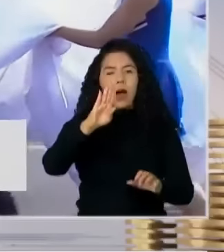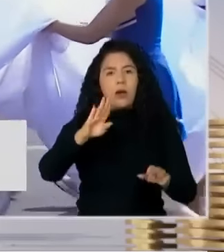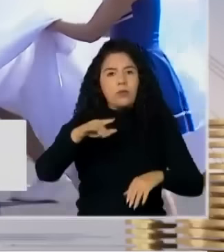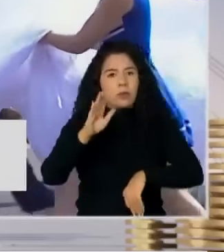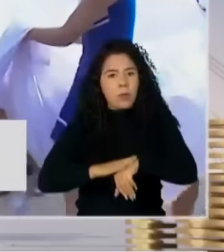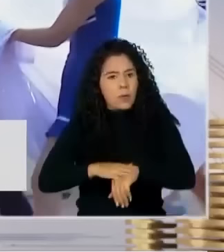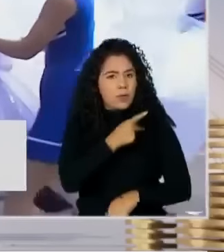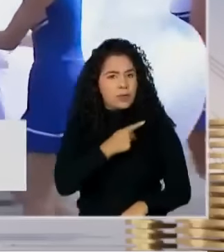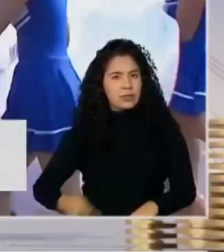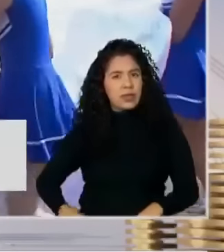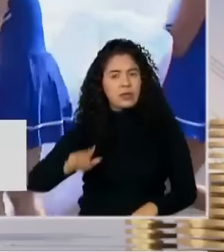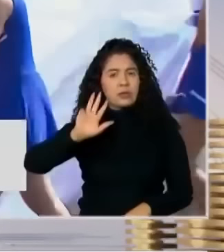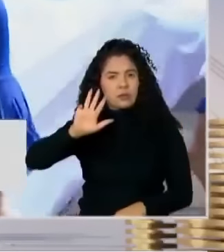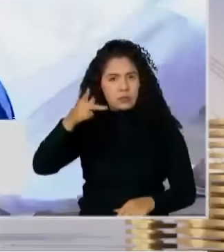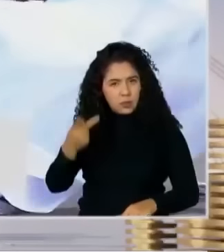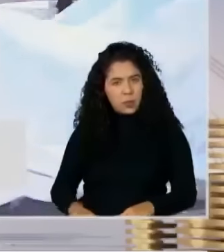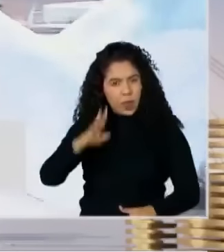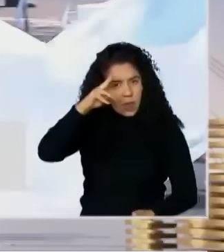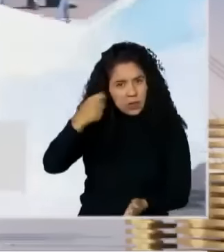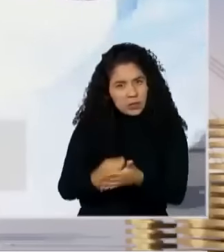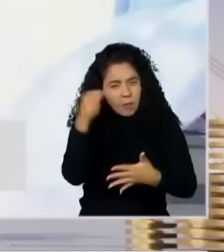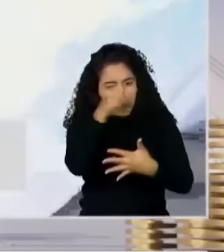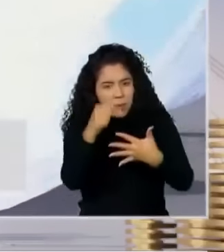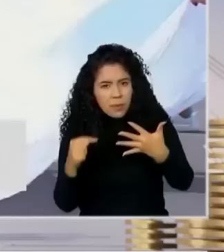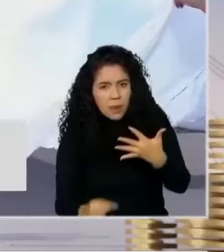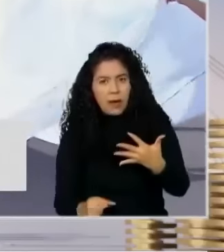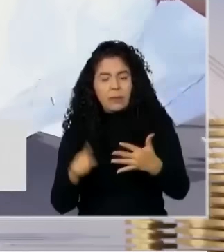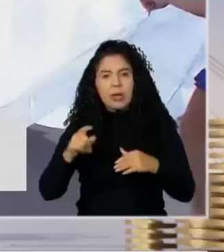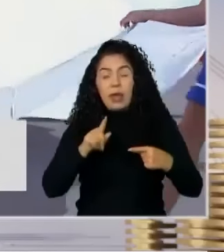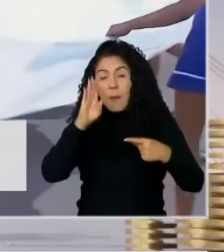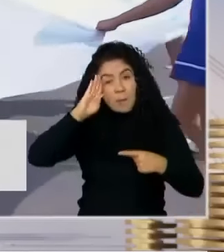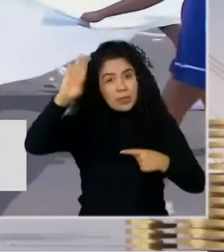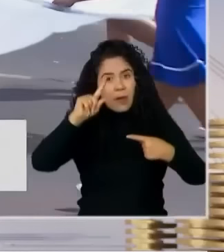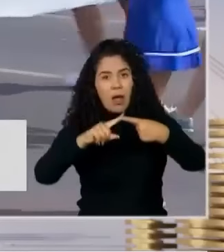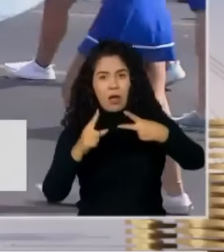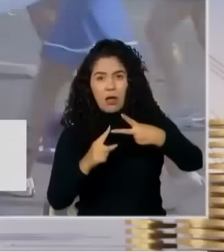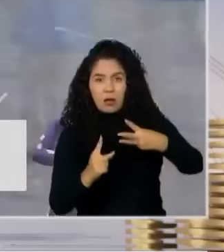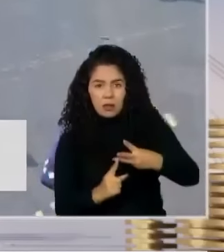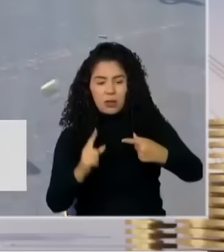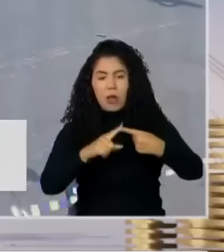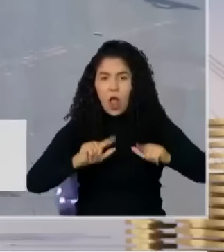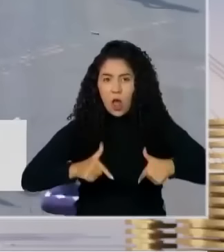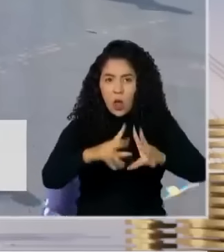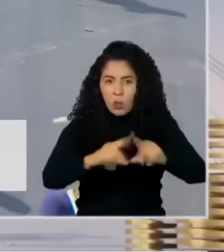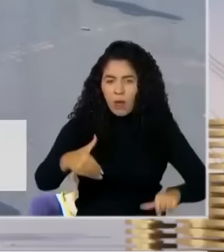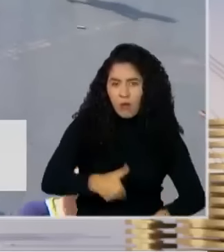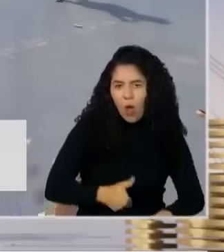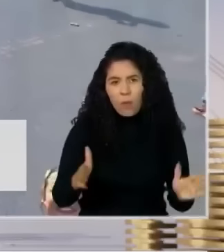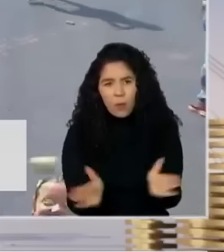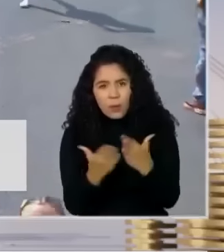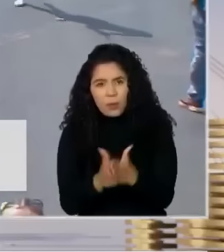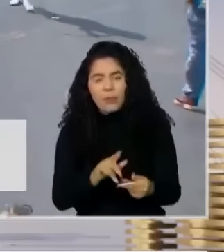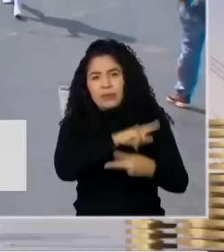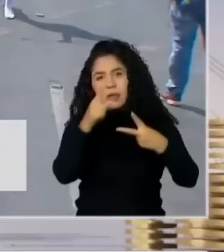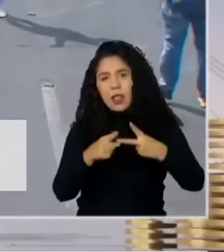A Constituição garante o direito à livre manifestação do pensamento, sendo vedada a censura prévia, né? Desde